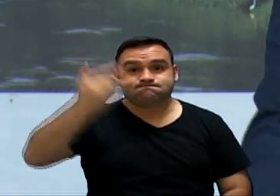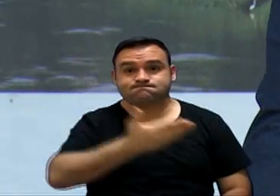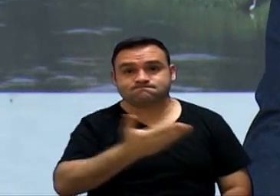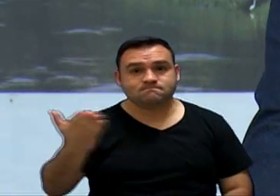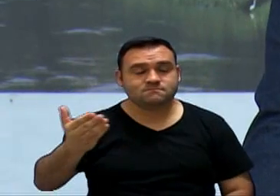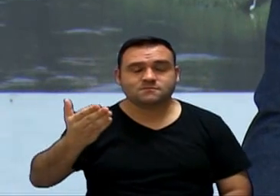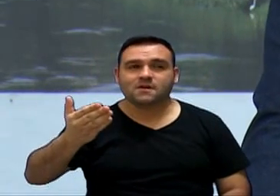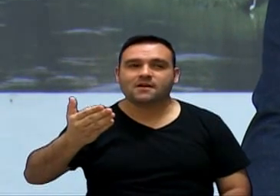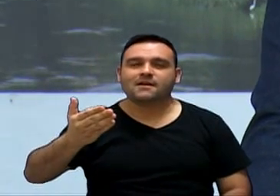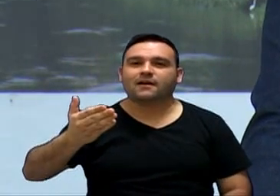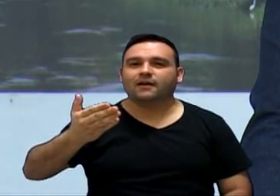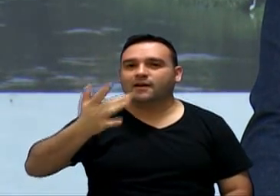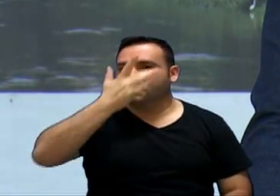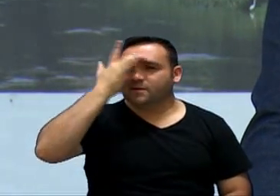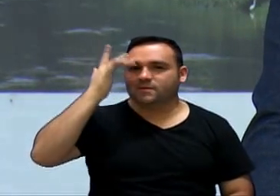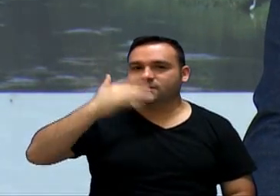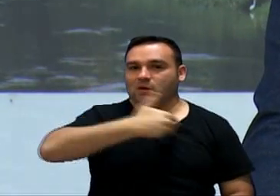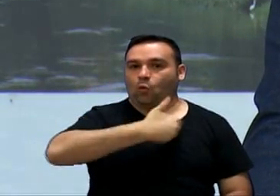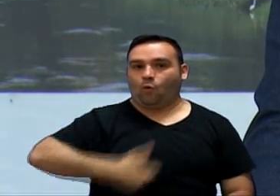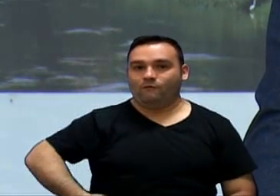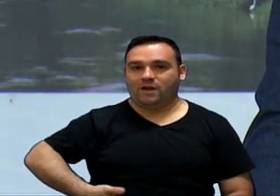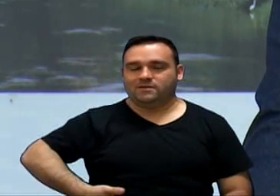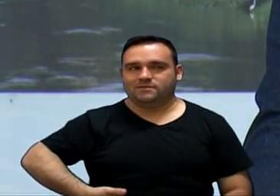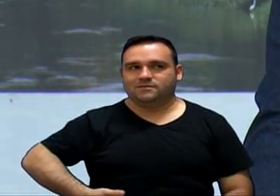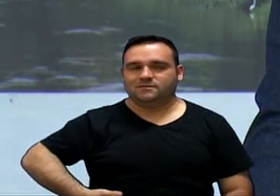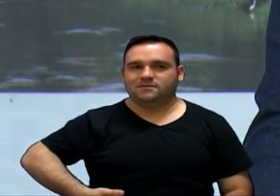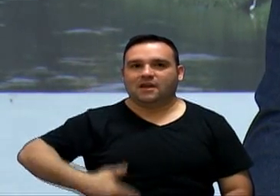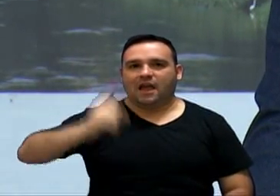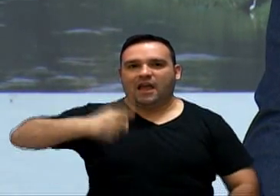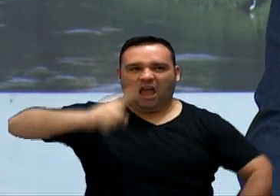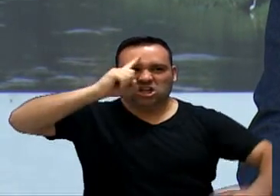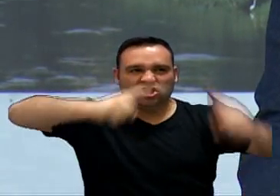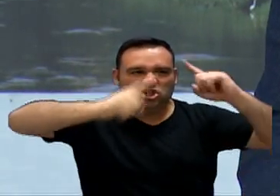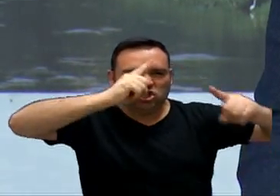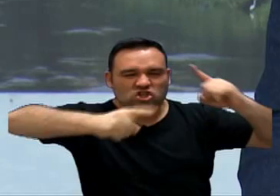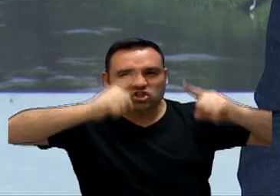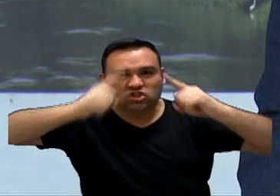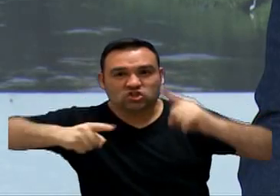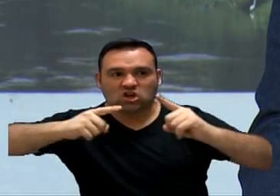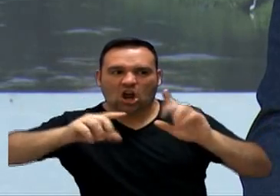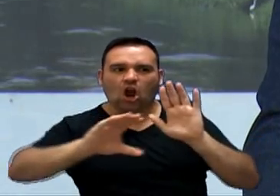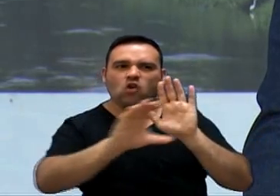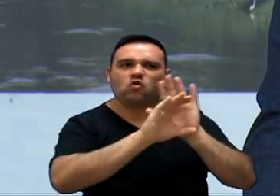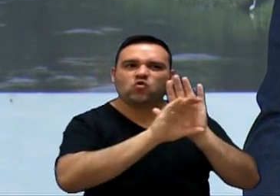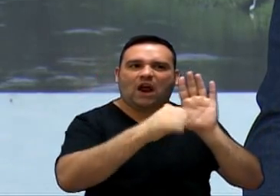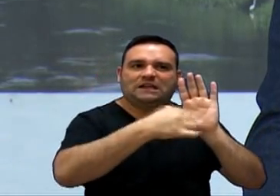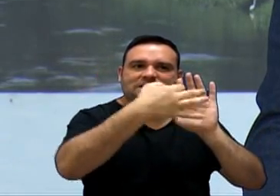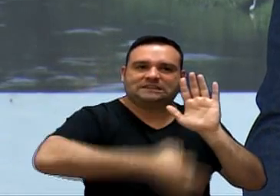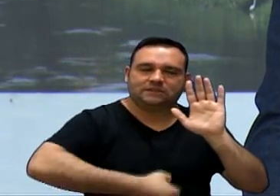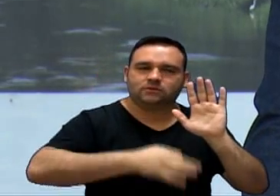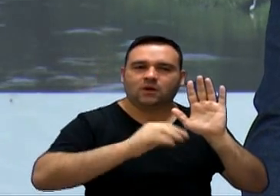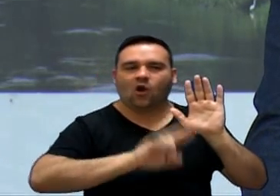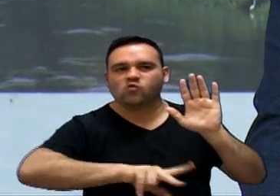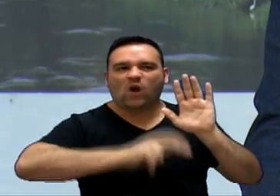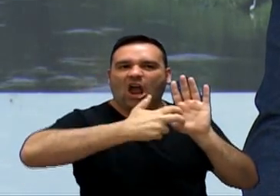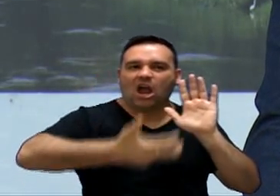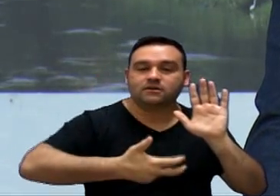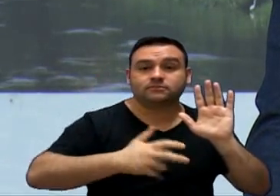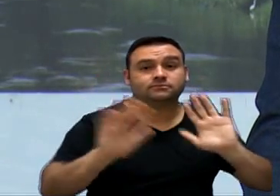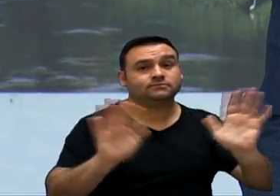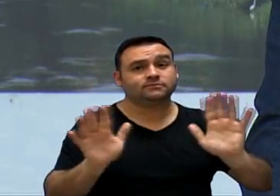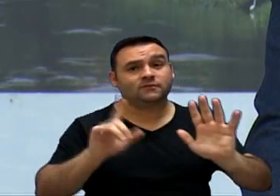não são as consciências de agentes públicos que devem delimitar o que é constitucional ou não, mas a nossa